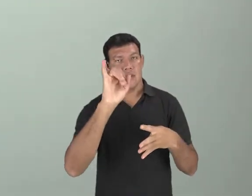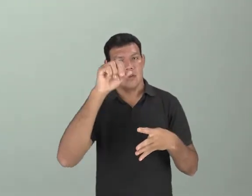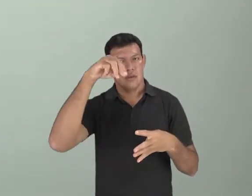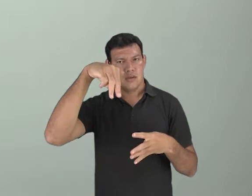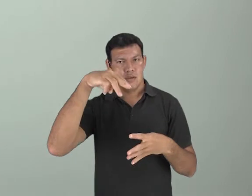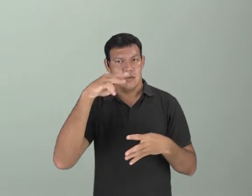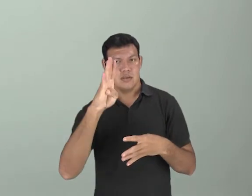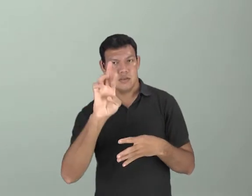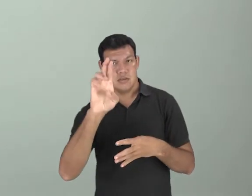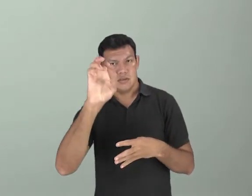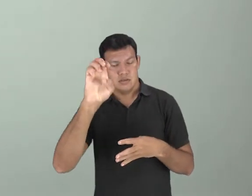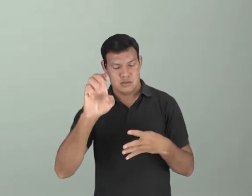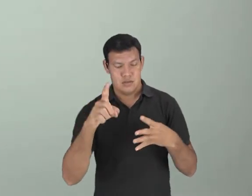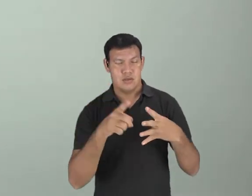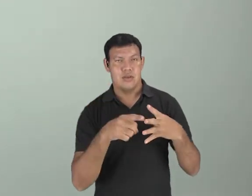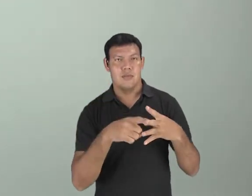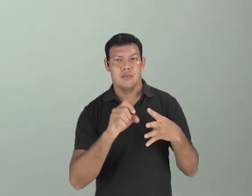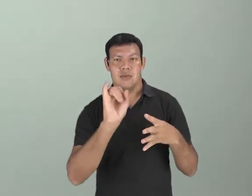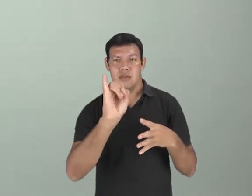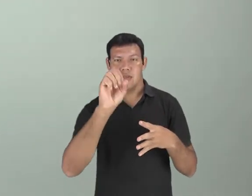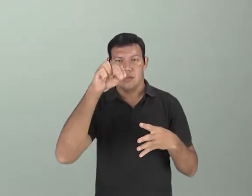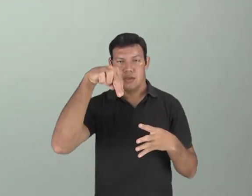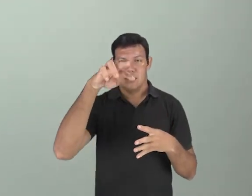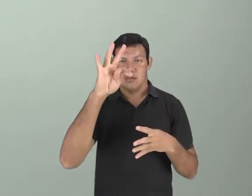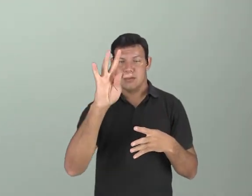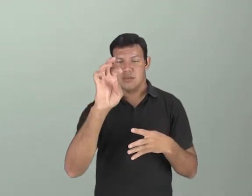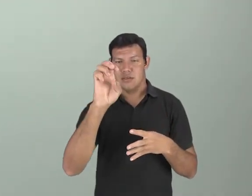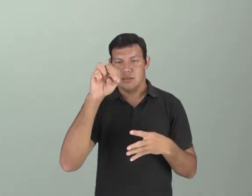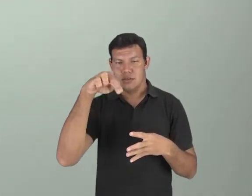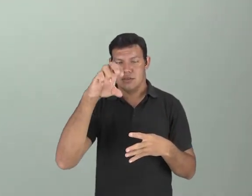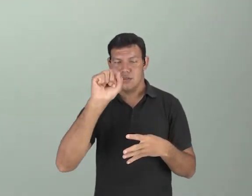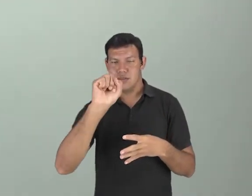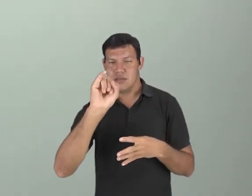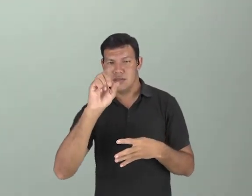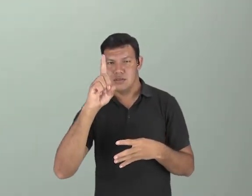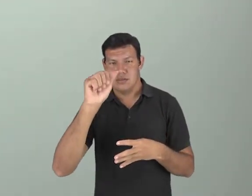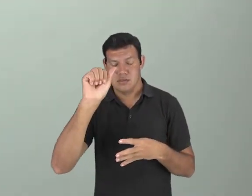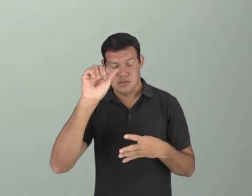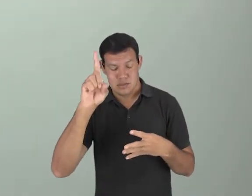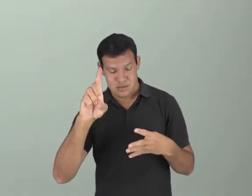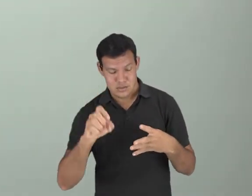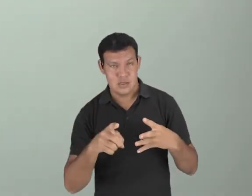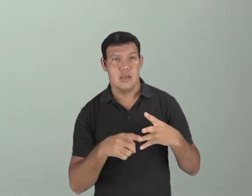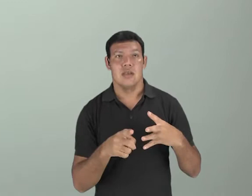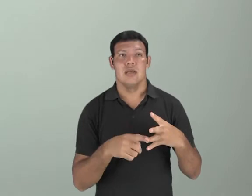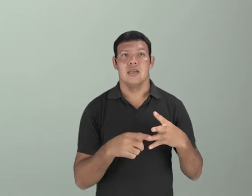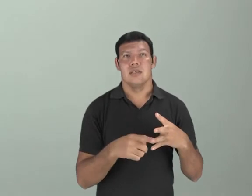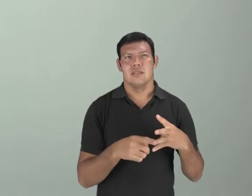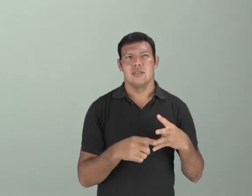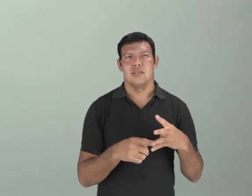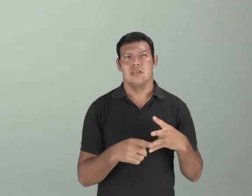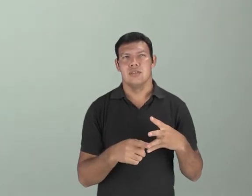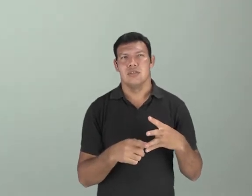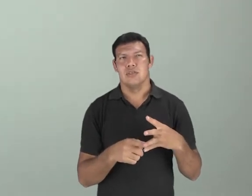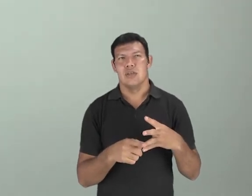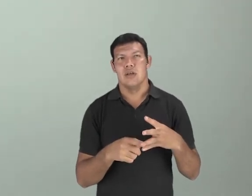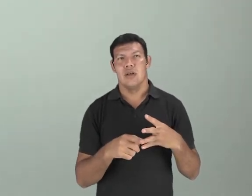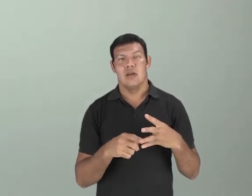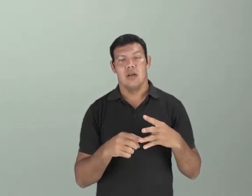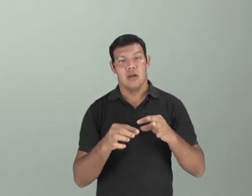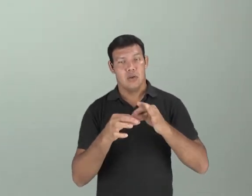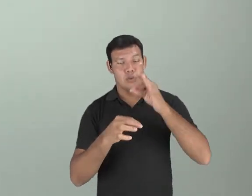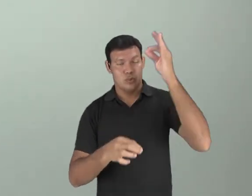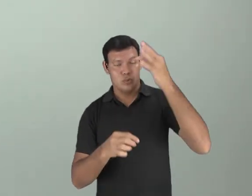duração, e nós temos 3 elementos que formam a música, que é a harmonia, a melodia e o